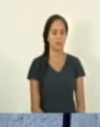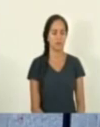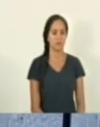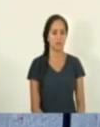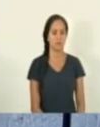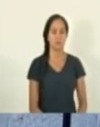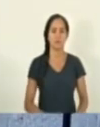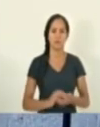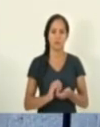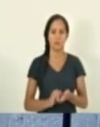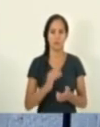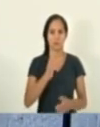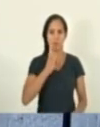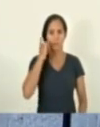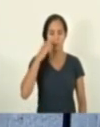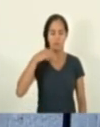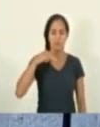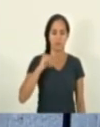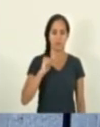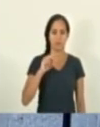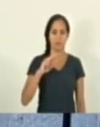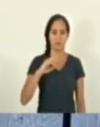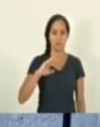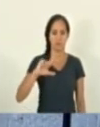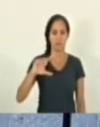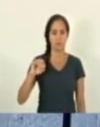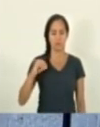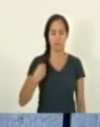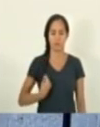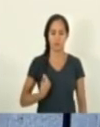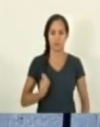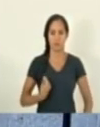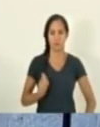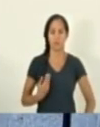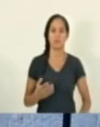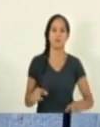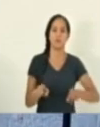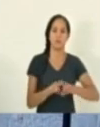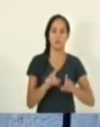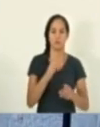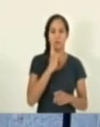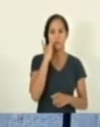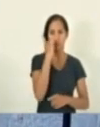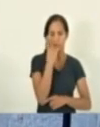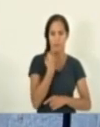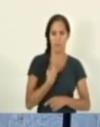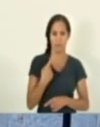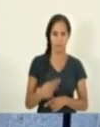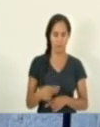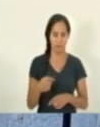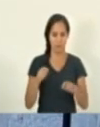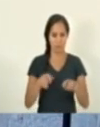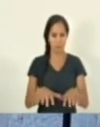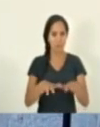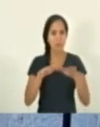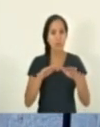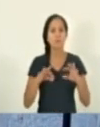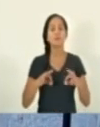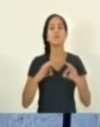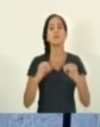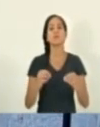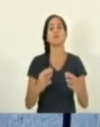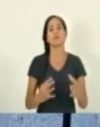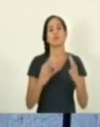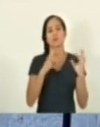Meus cumprimentos ao deputado Marcelo Santos, que preside a sessão nesse momento, aos deputados que estão presentes no plenário, àqueles que nos assistem pela